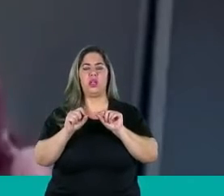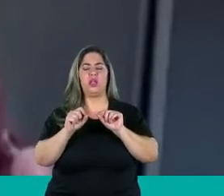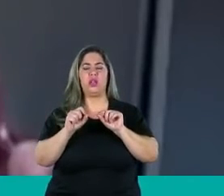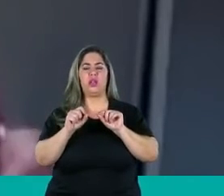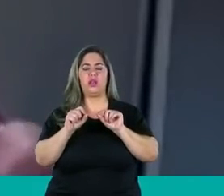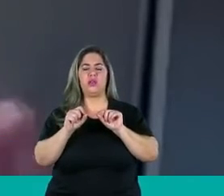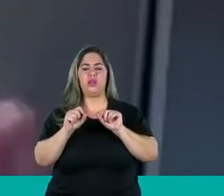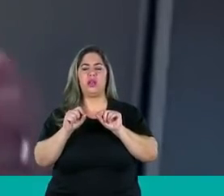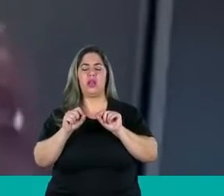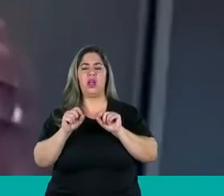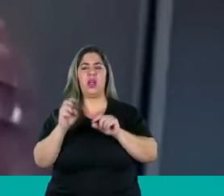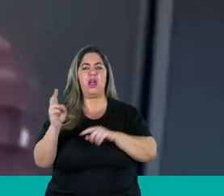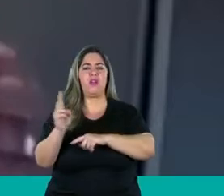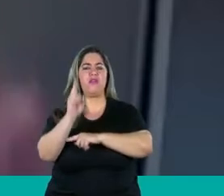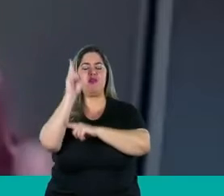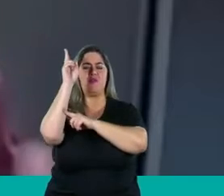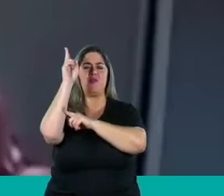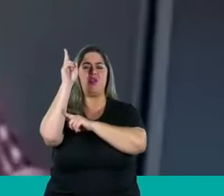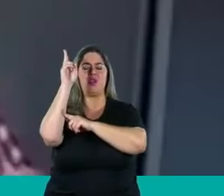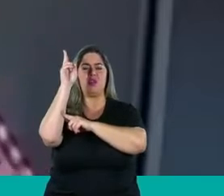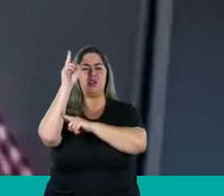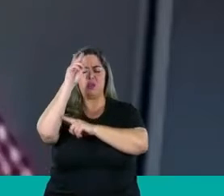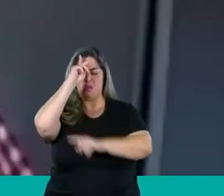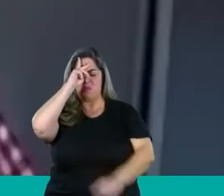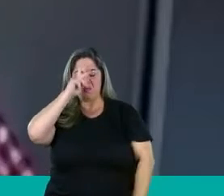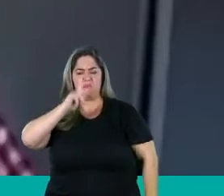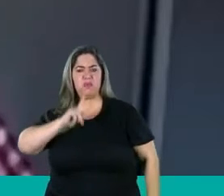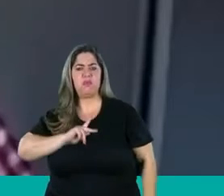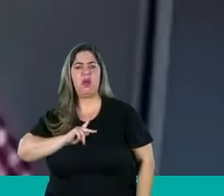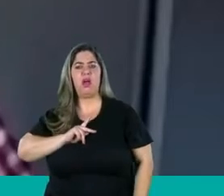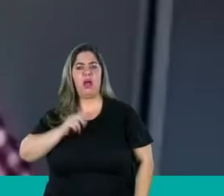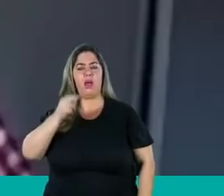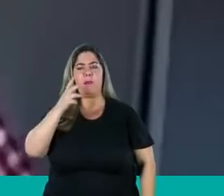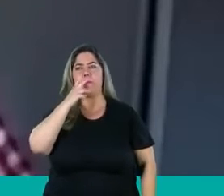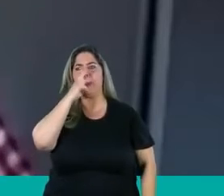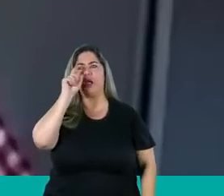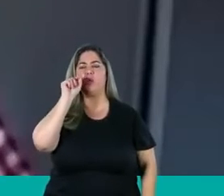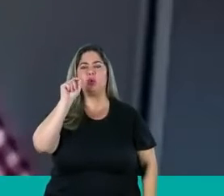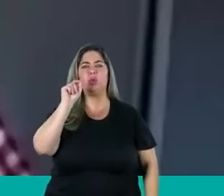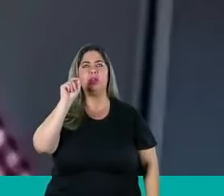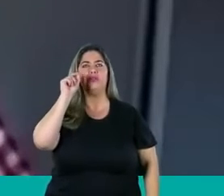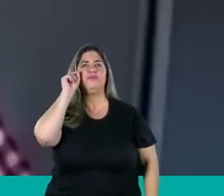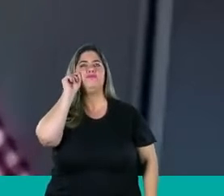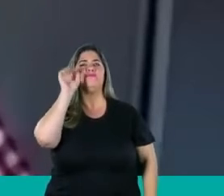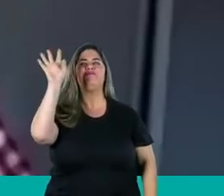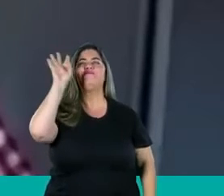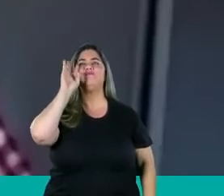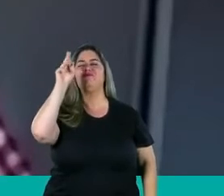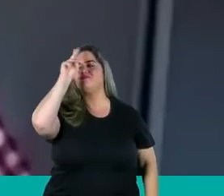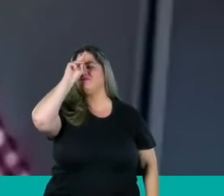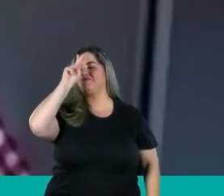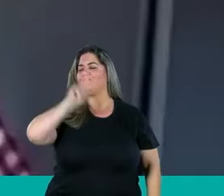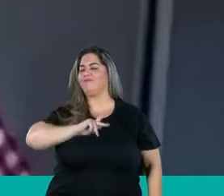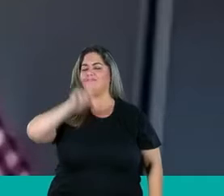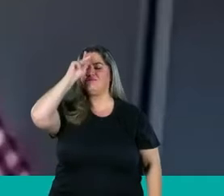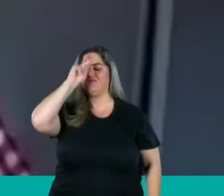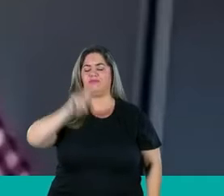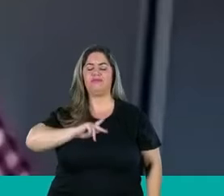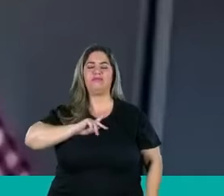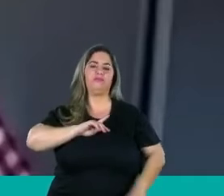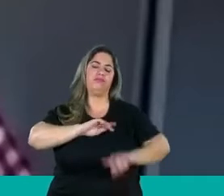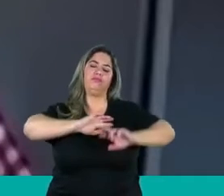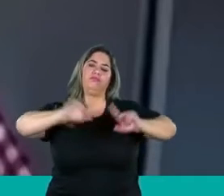outro, a valorização suprema do ego que gera ilusões e mal-estares